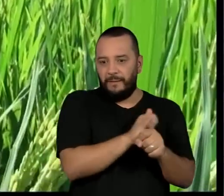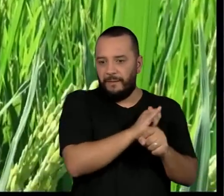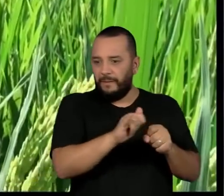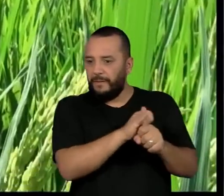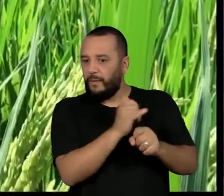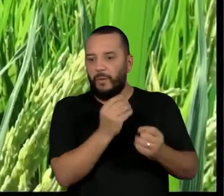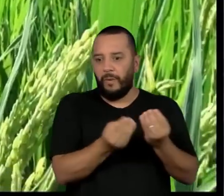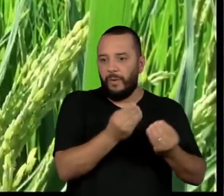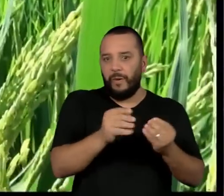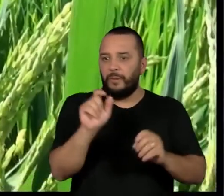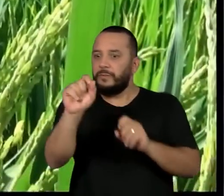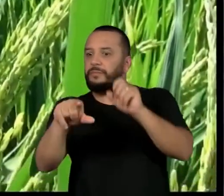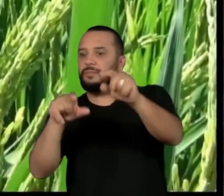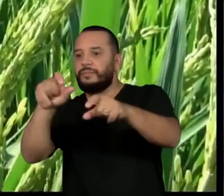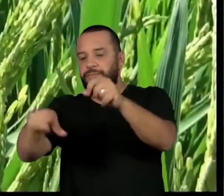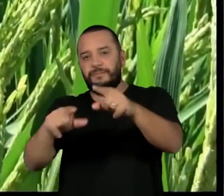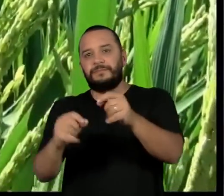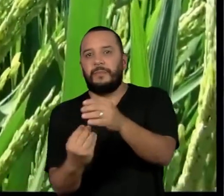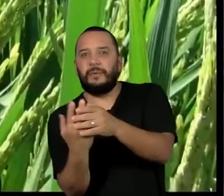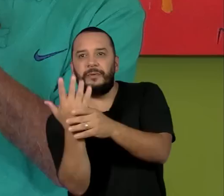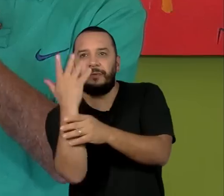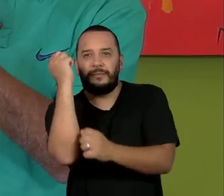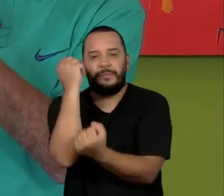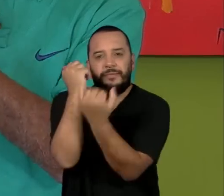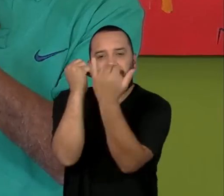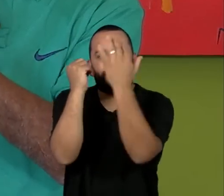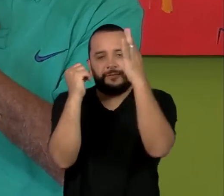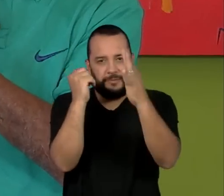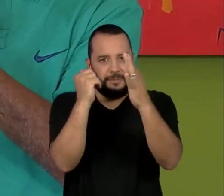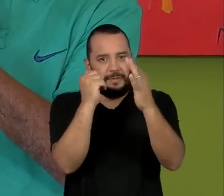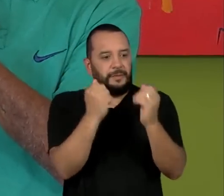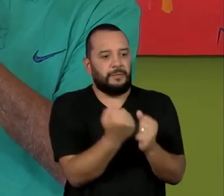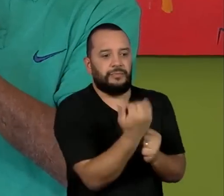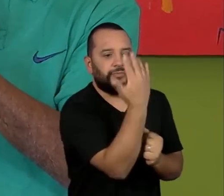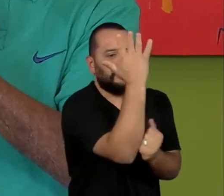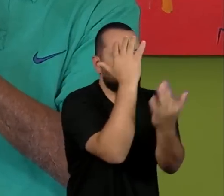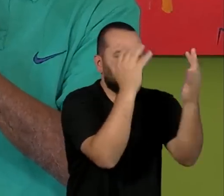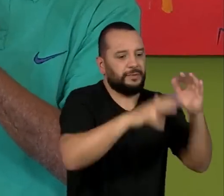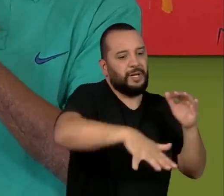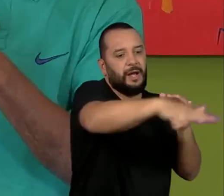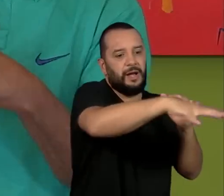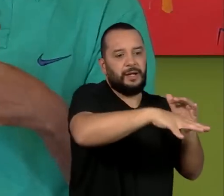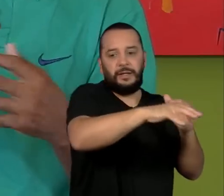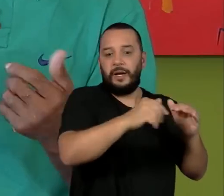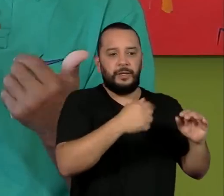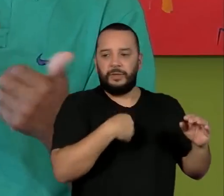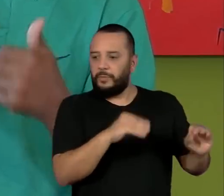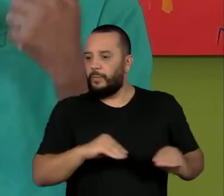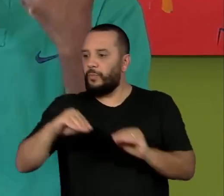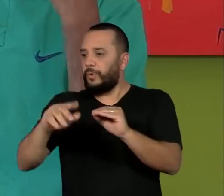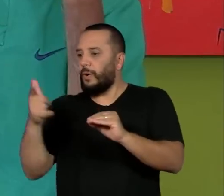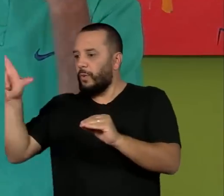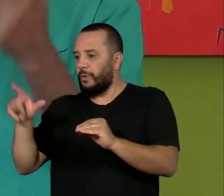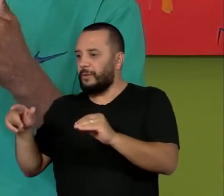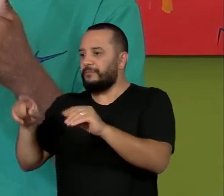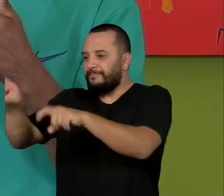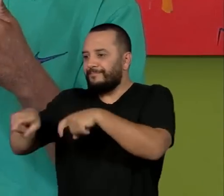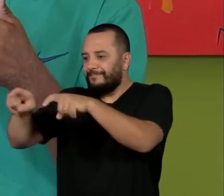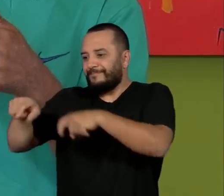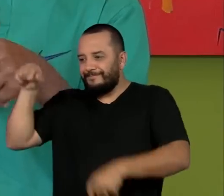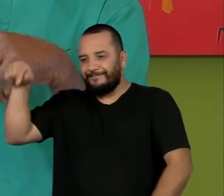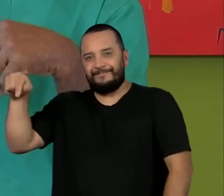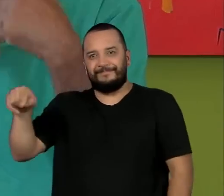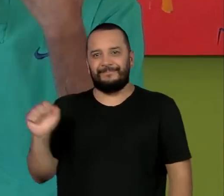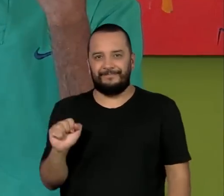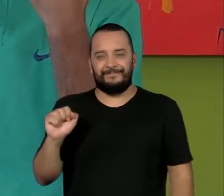para reflorestar aquela área e ir para outra. Para mim, o que é mais importante, como ela falaria, é